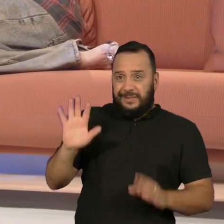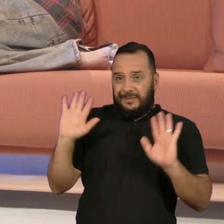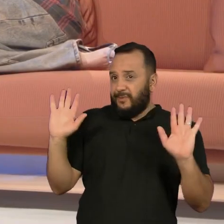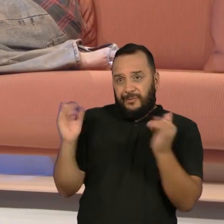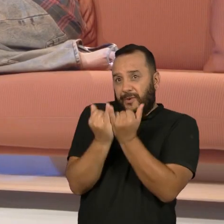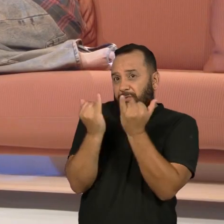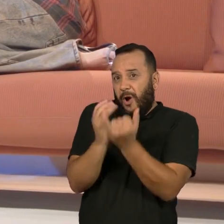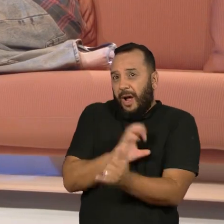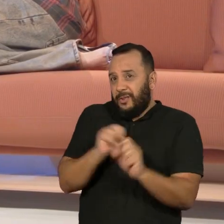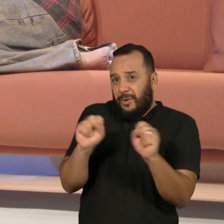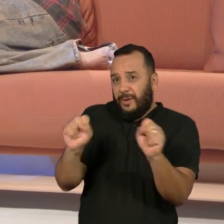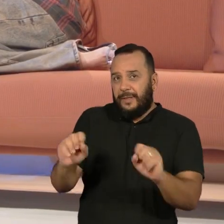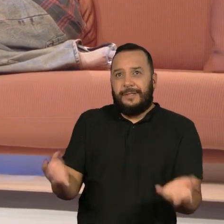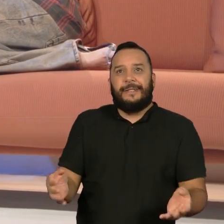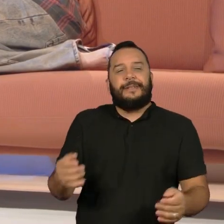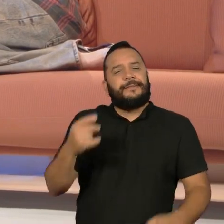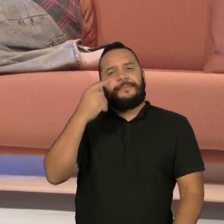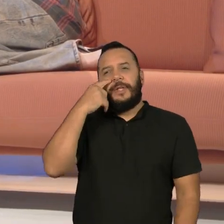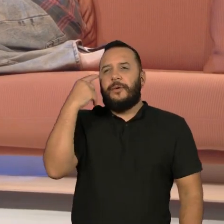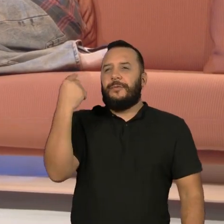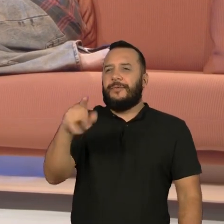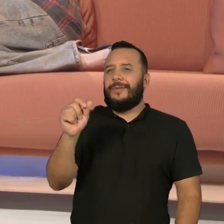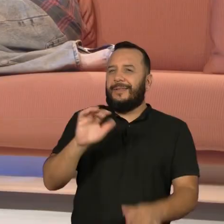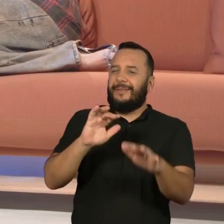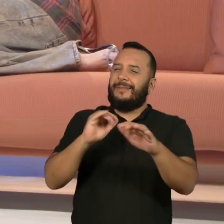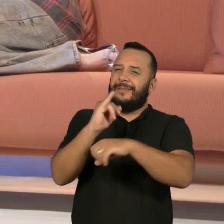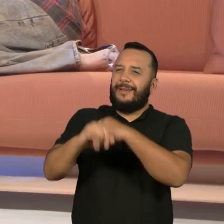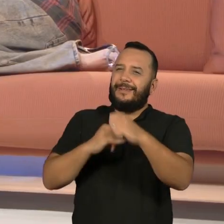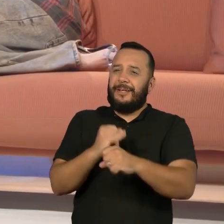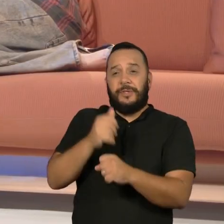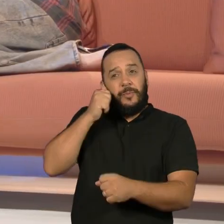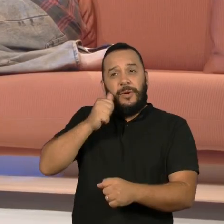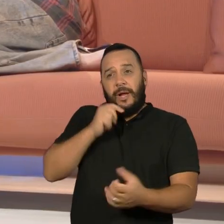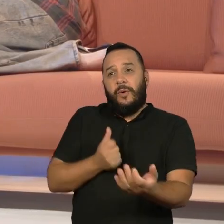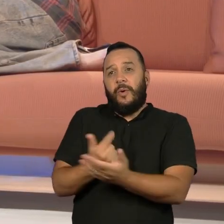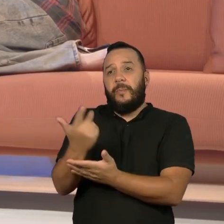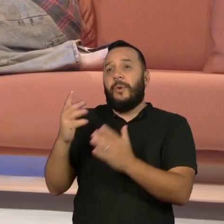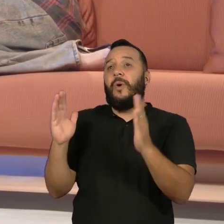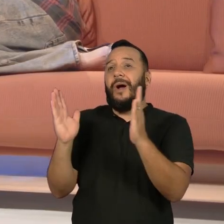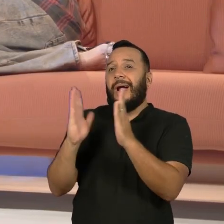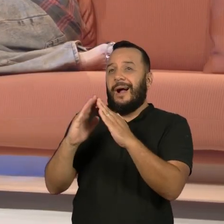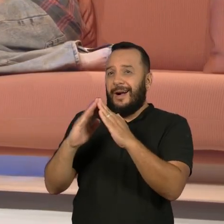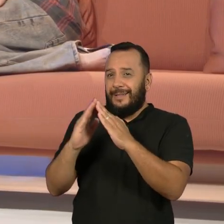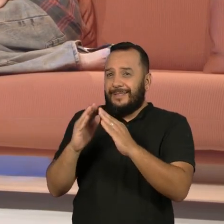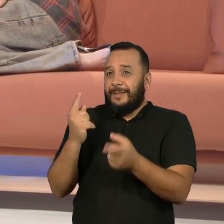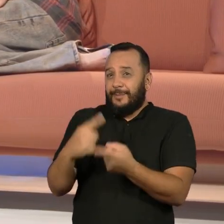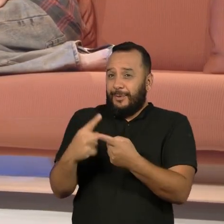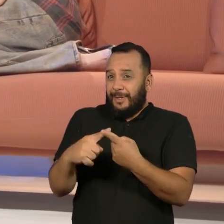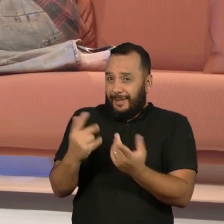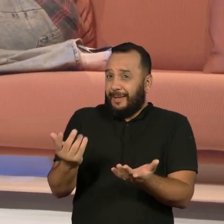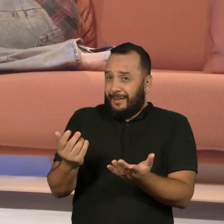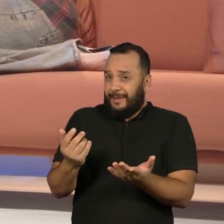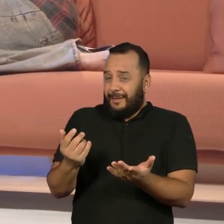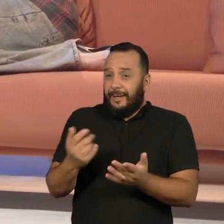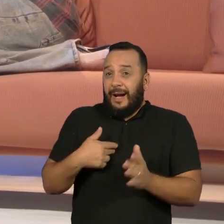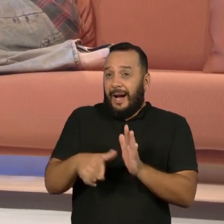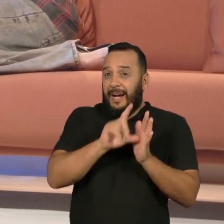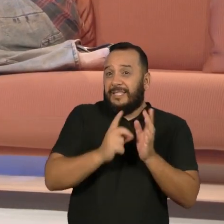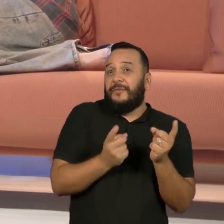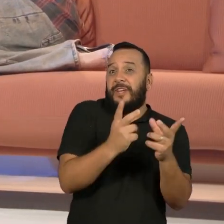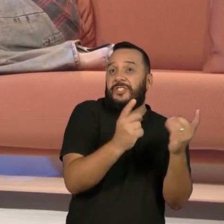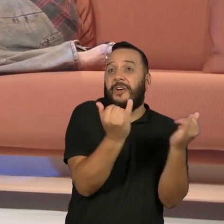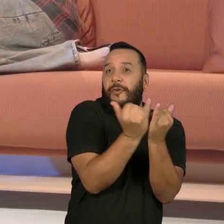vi uma notícia na internet de uma mulher que comprou uma casa porque ela começou a vender fofoca no bairro. Você acredita nisso?